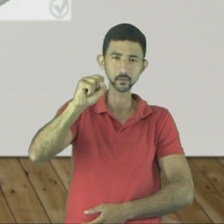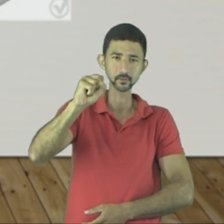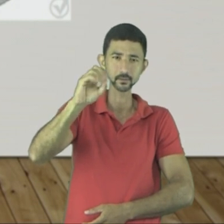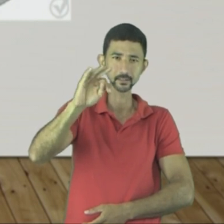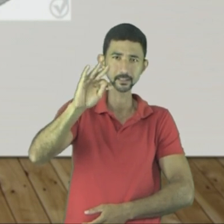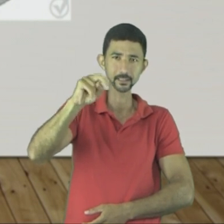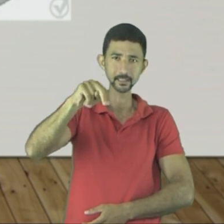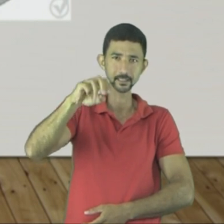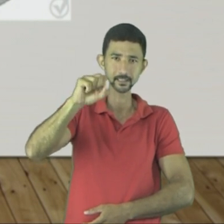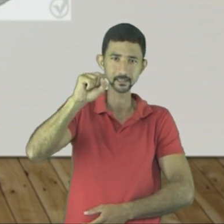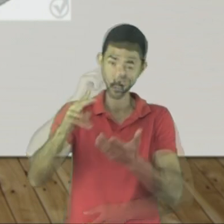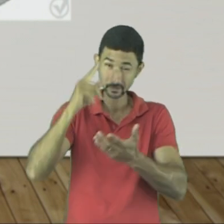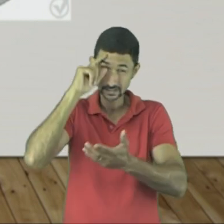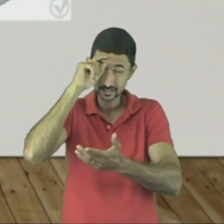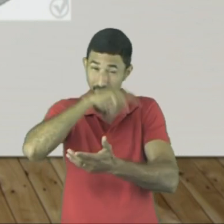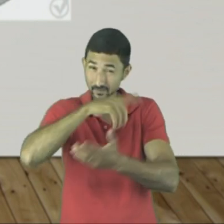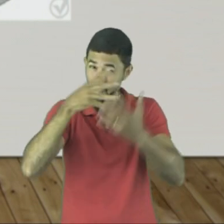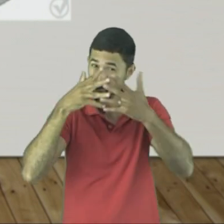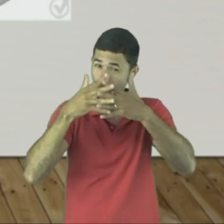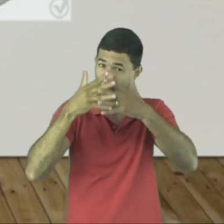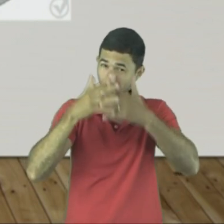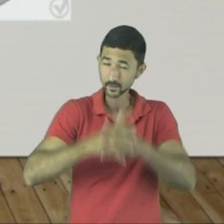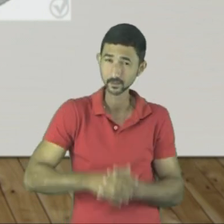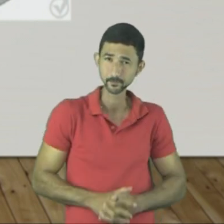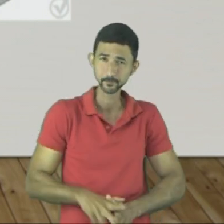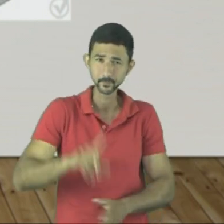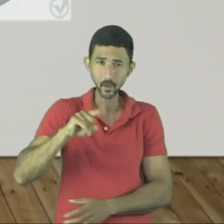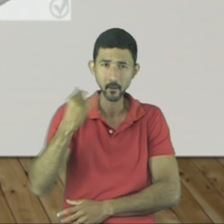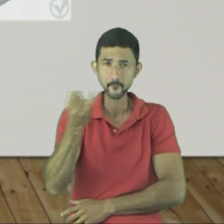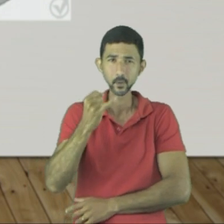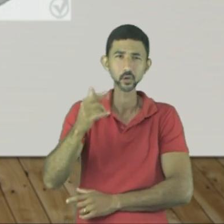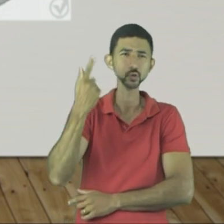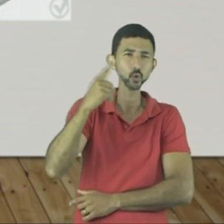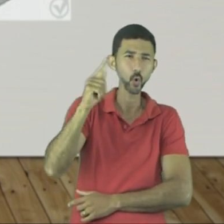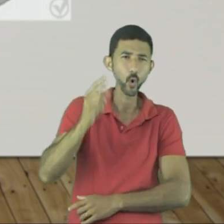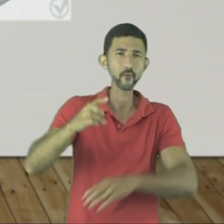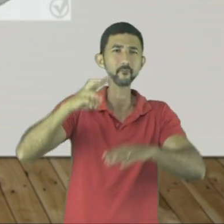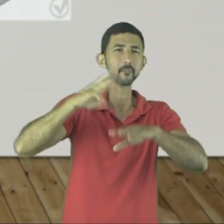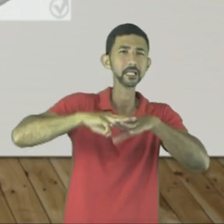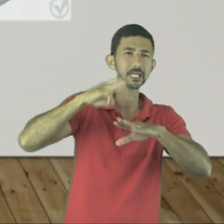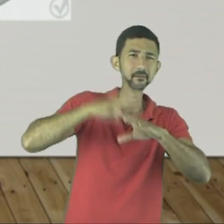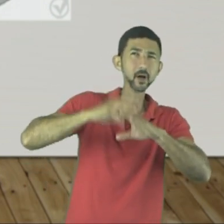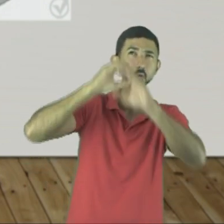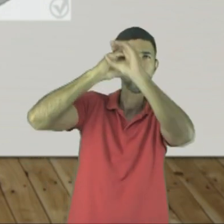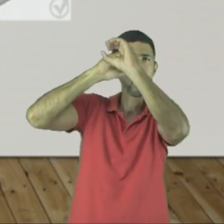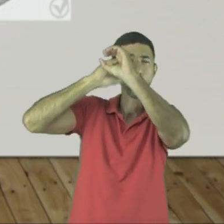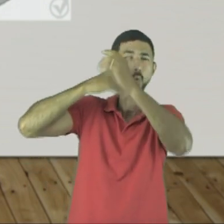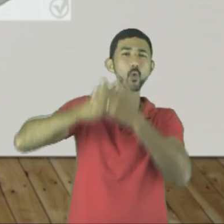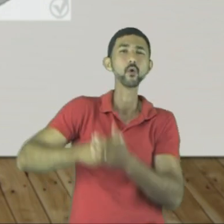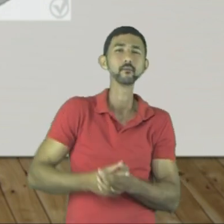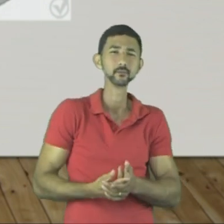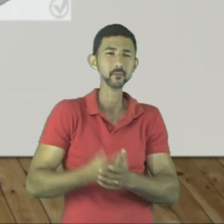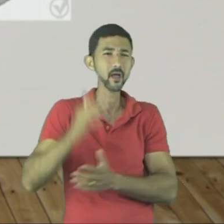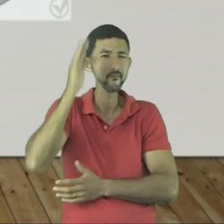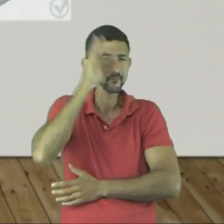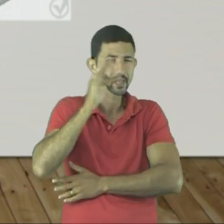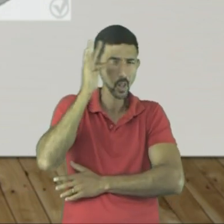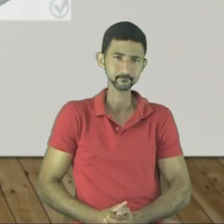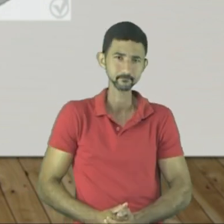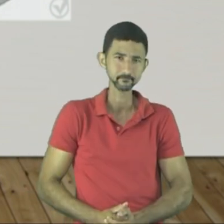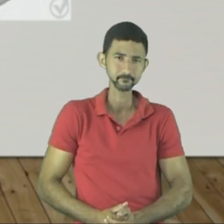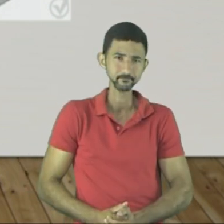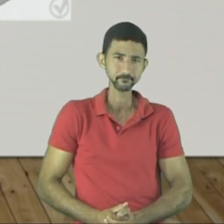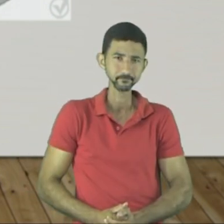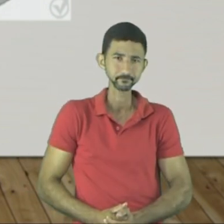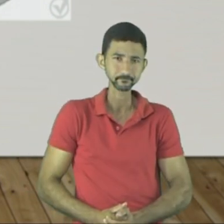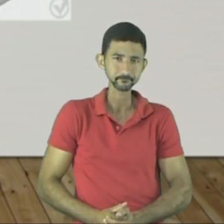Eratóstenes. É complicado mesmo, né? E foi importante geógrafo, matemático, astrônomo e filósofo